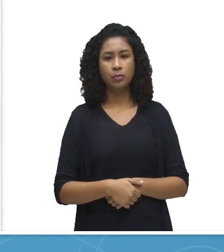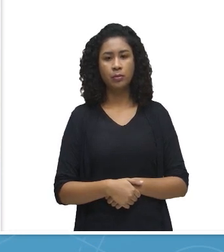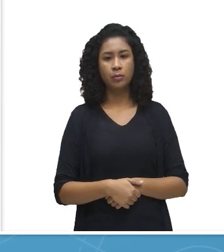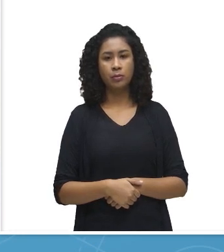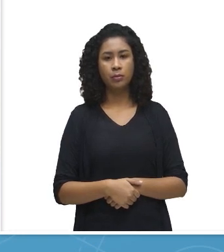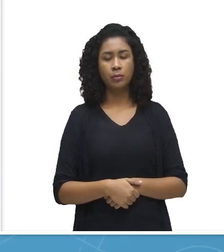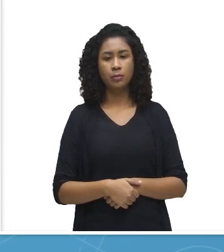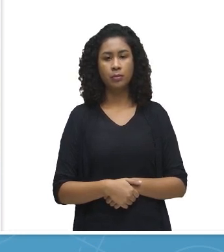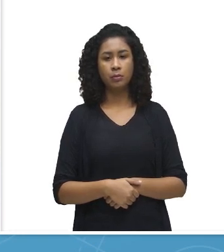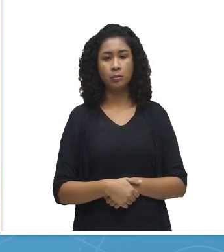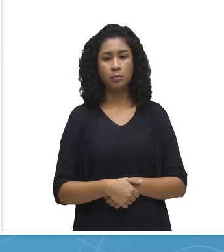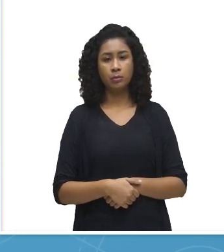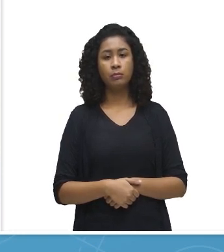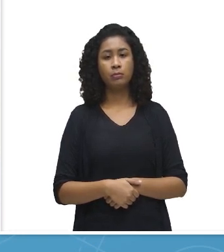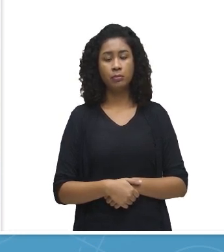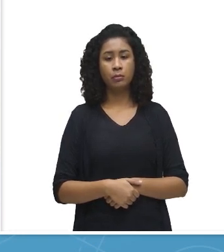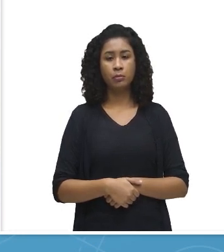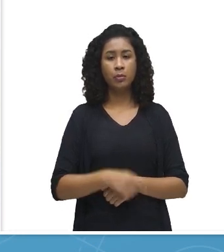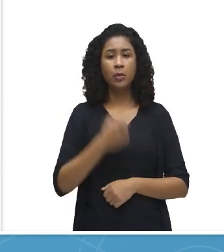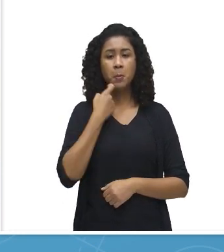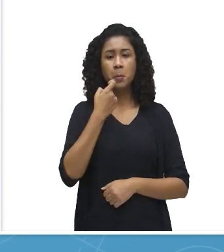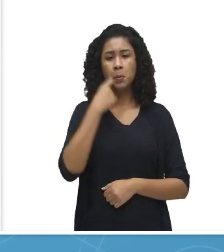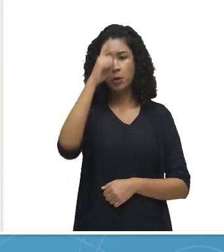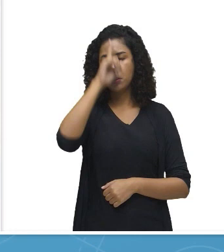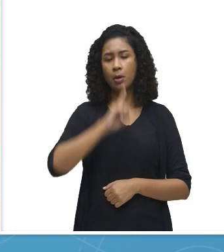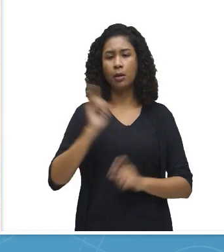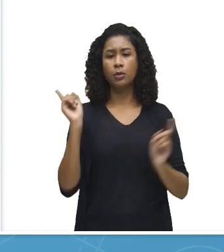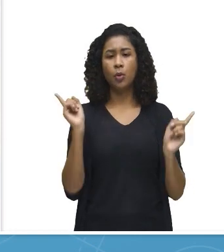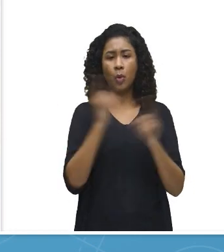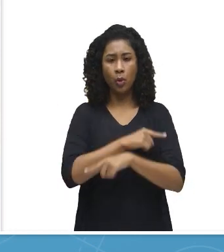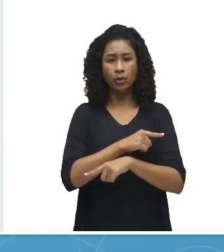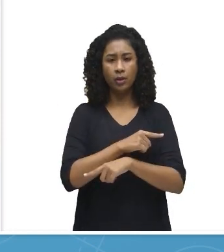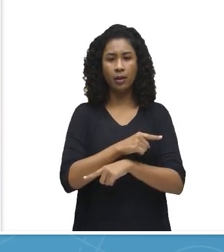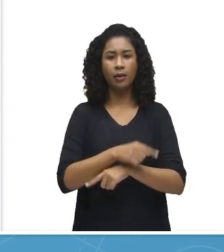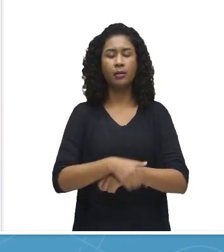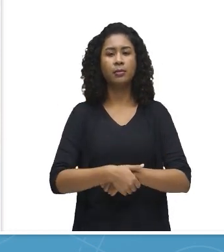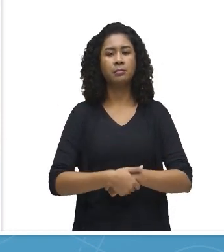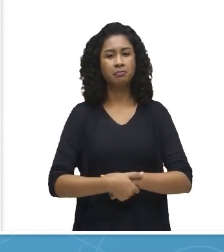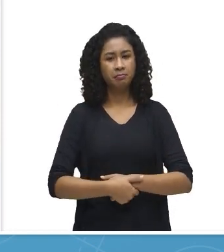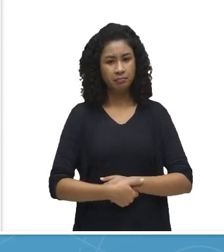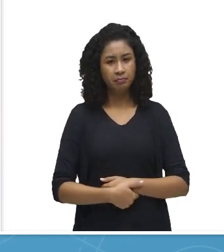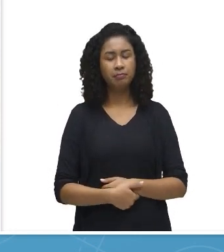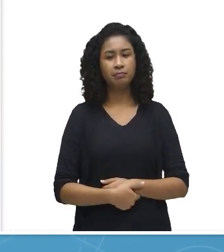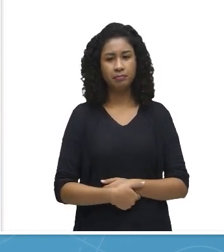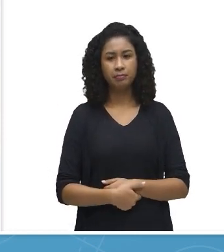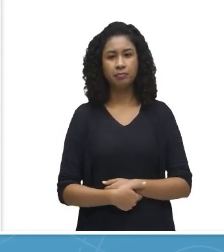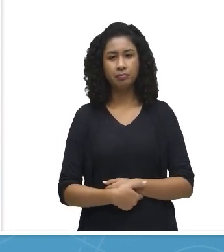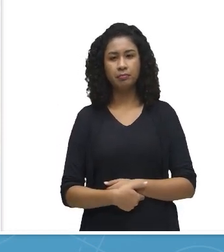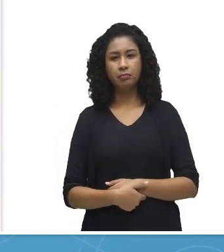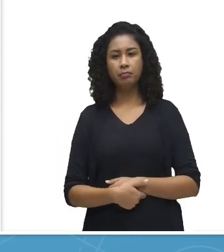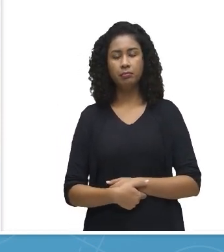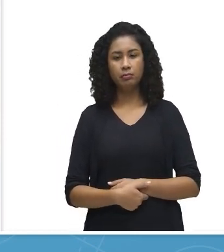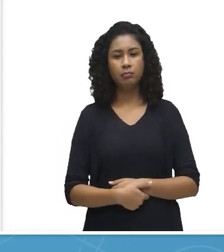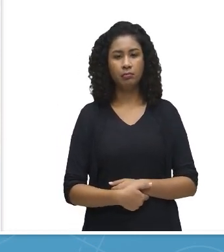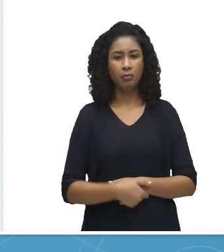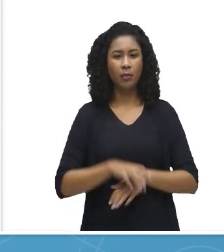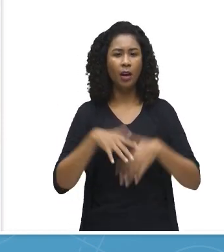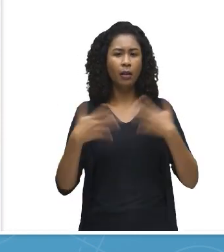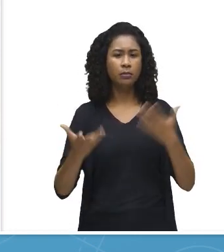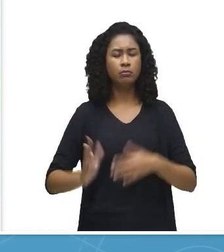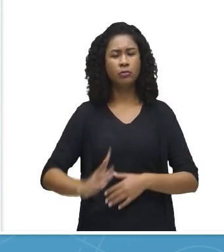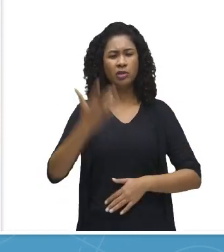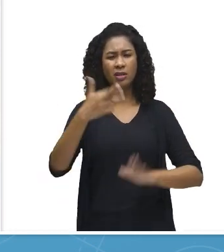aquele paradigma, aquele modelo, aquele padrão. E muitas das vezes, quando a gente rompe com